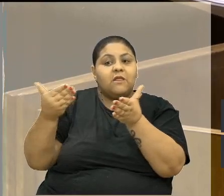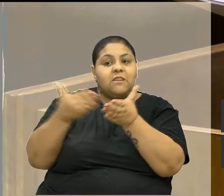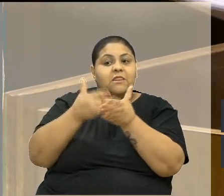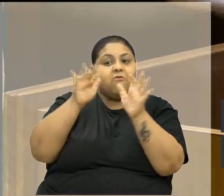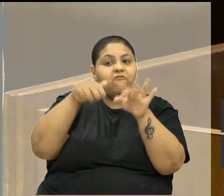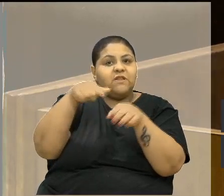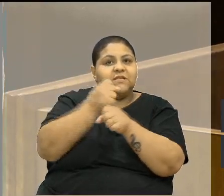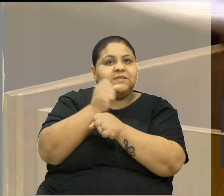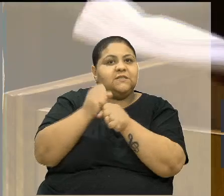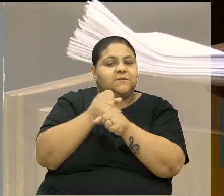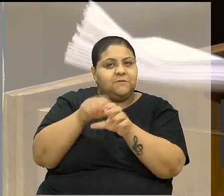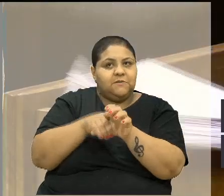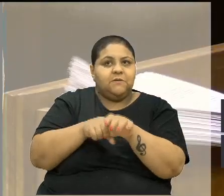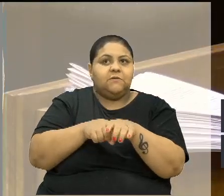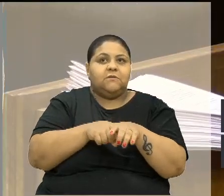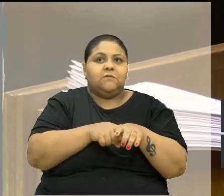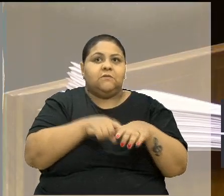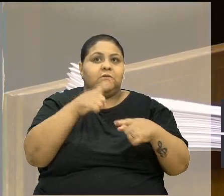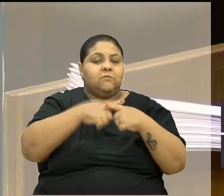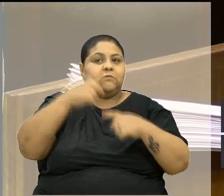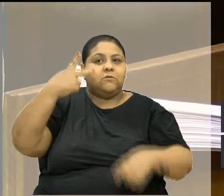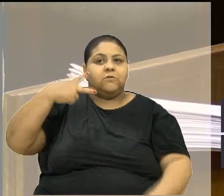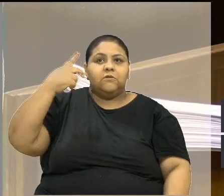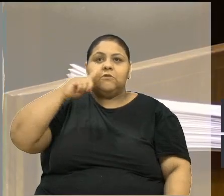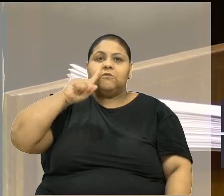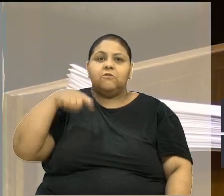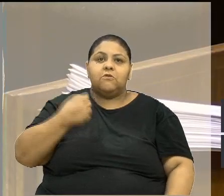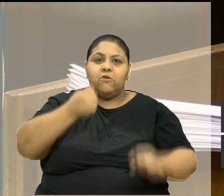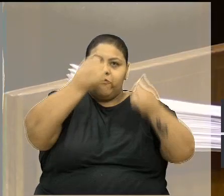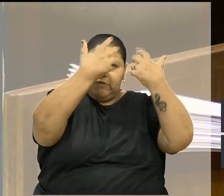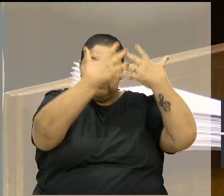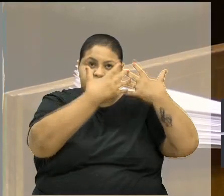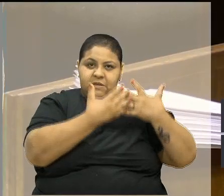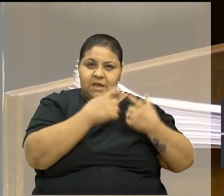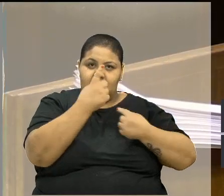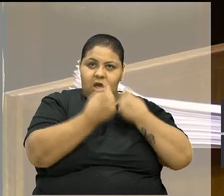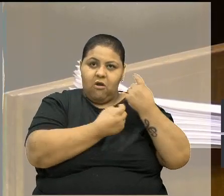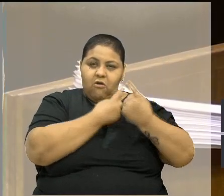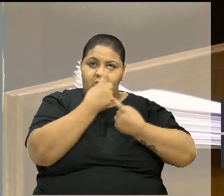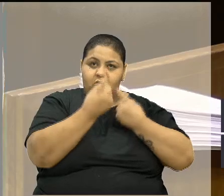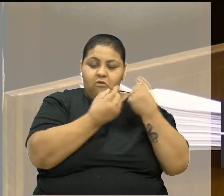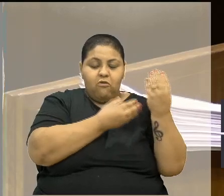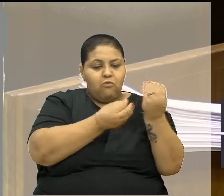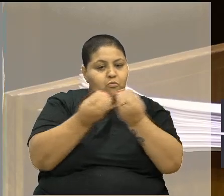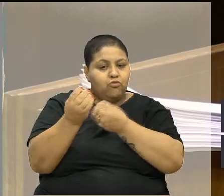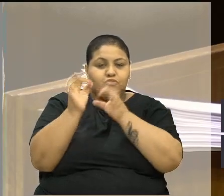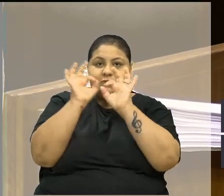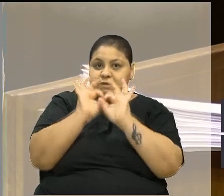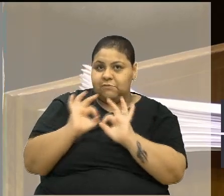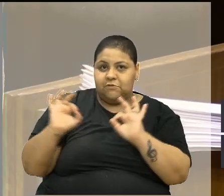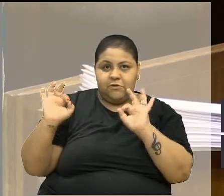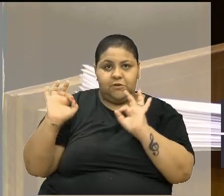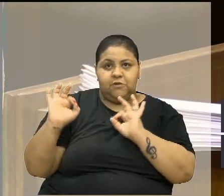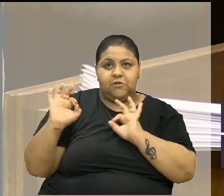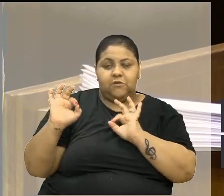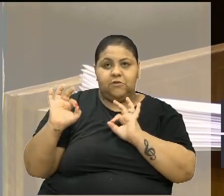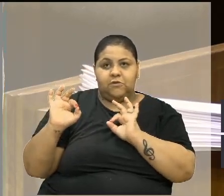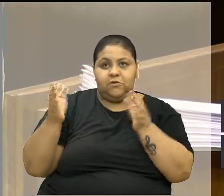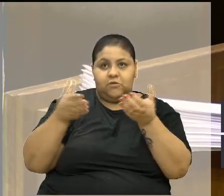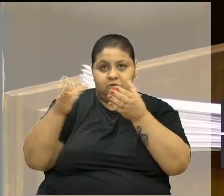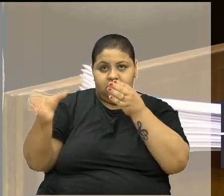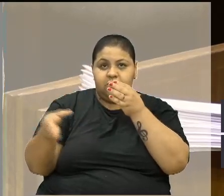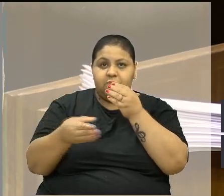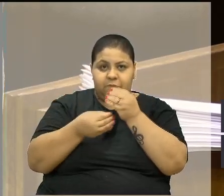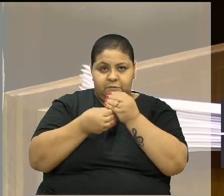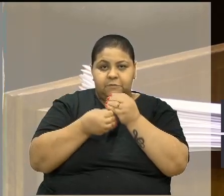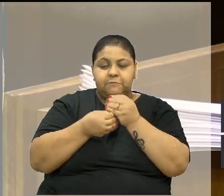ano. Porque, vereadora Gladys, eu vou justificar alguns aqui, uma parte, vereador, que são muito simples. Eu já passo, só vou